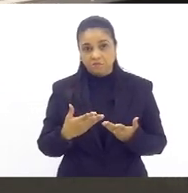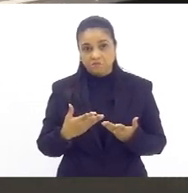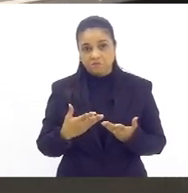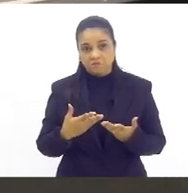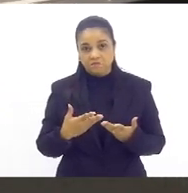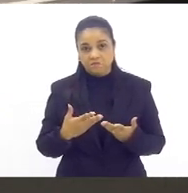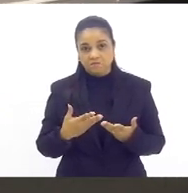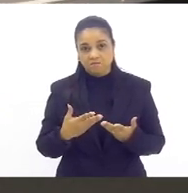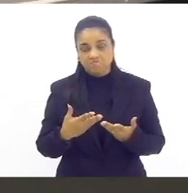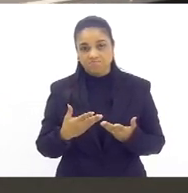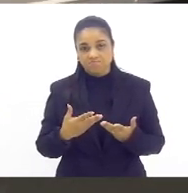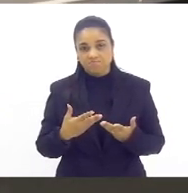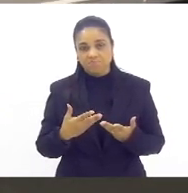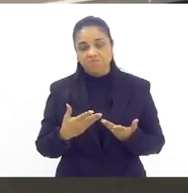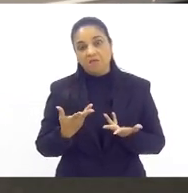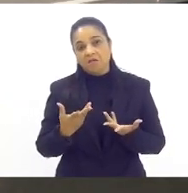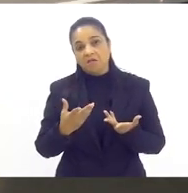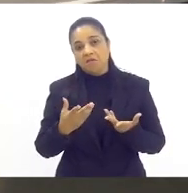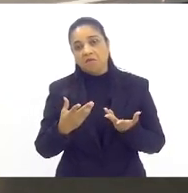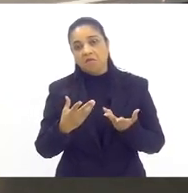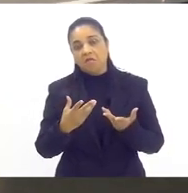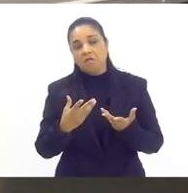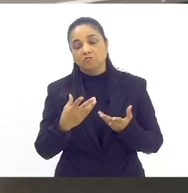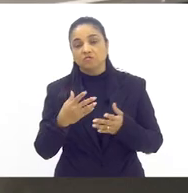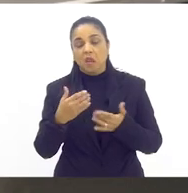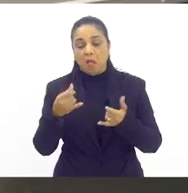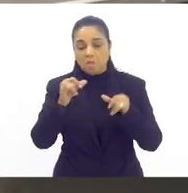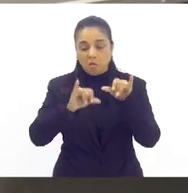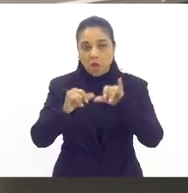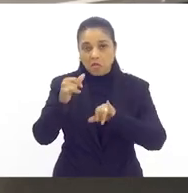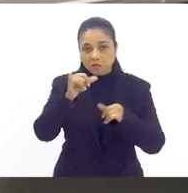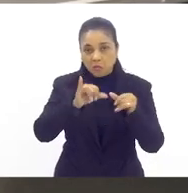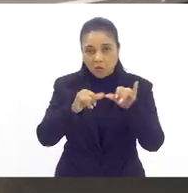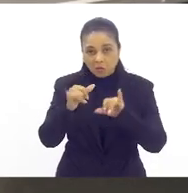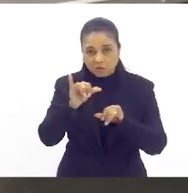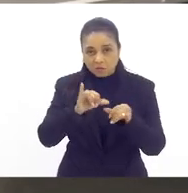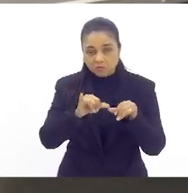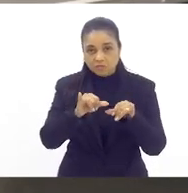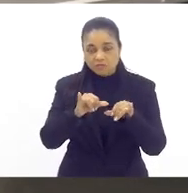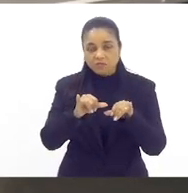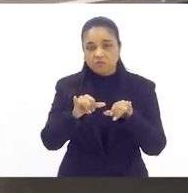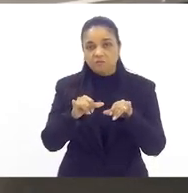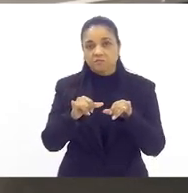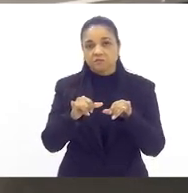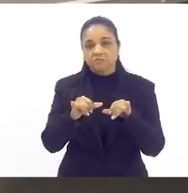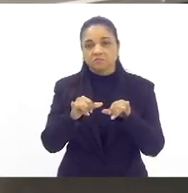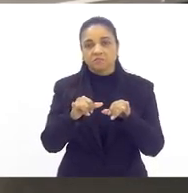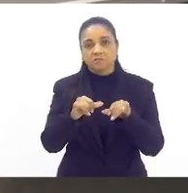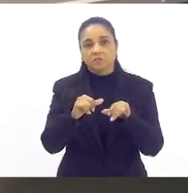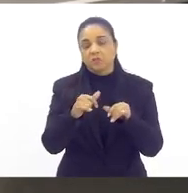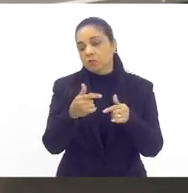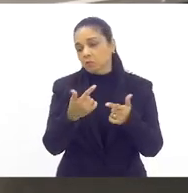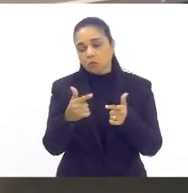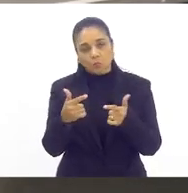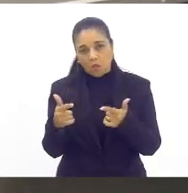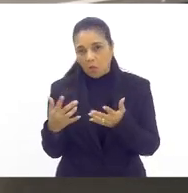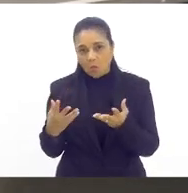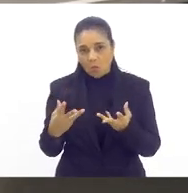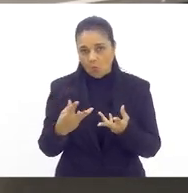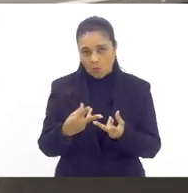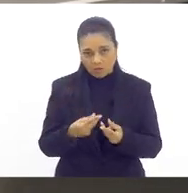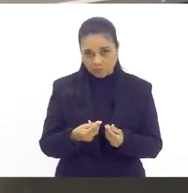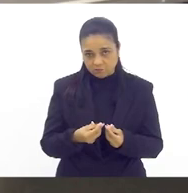estão defasadas os laboratórios nossos não tem qualidade